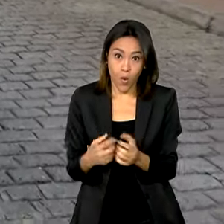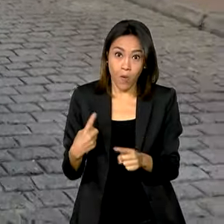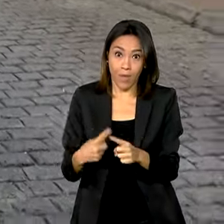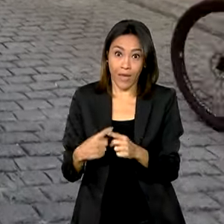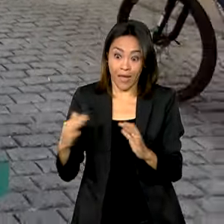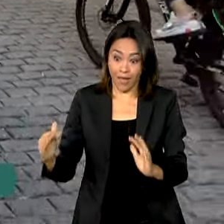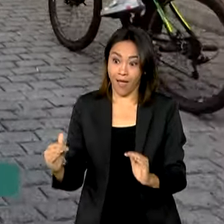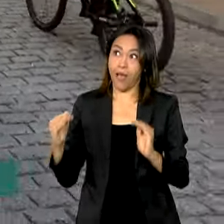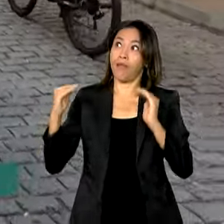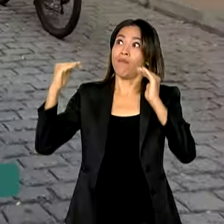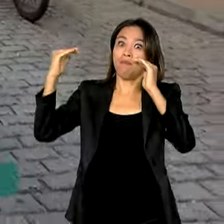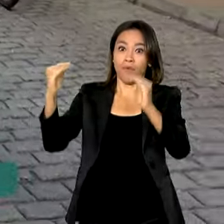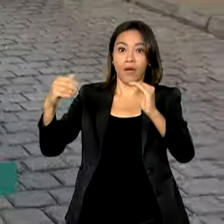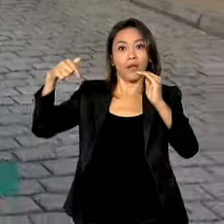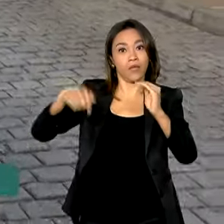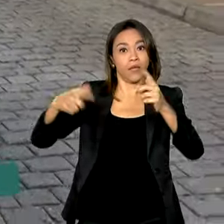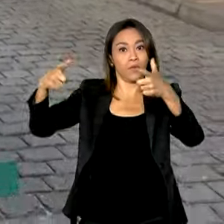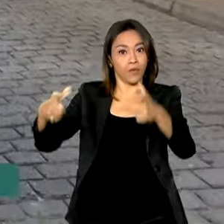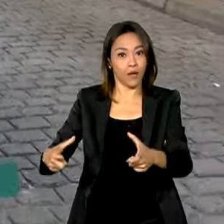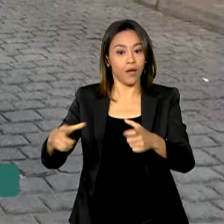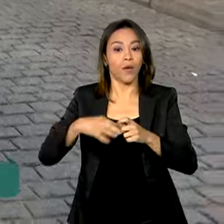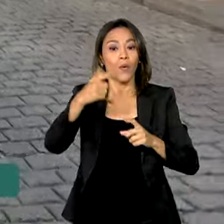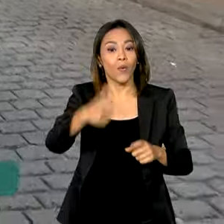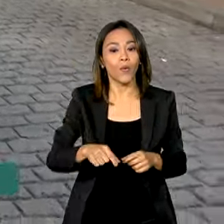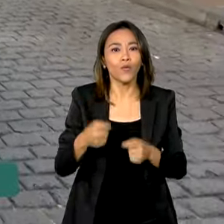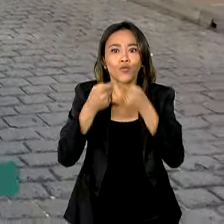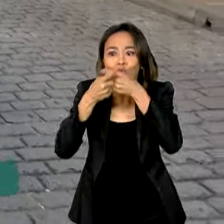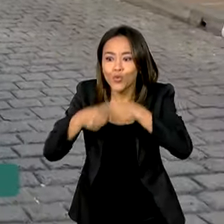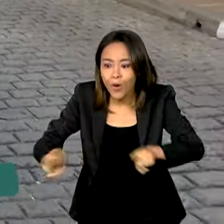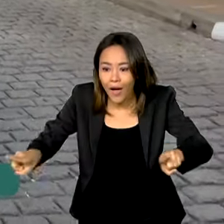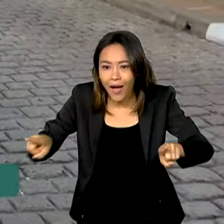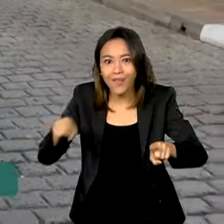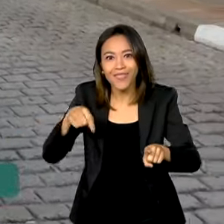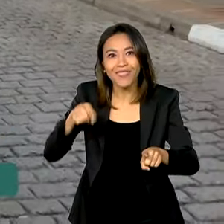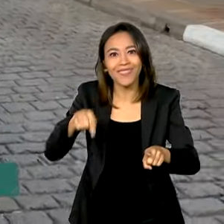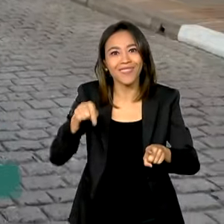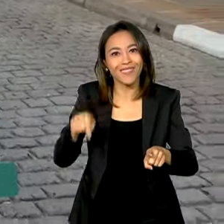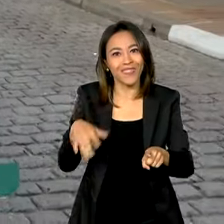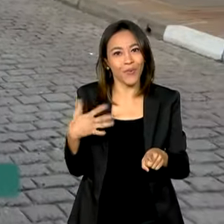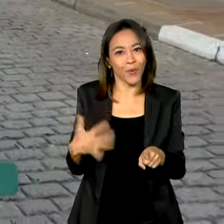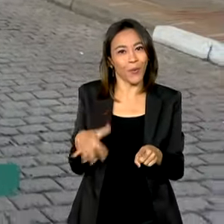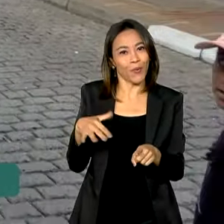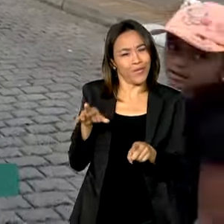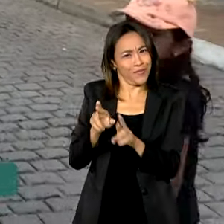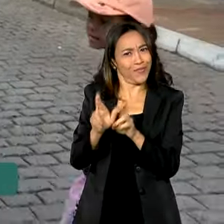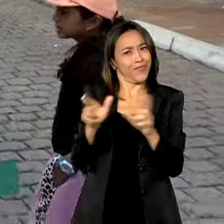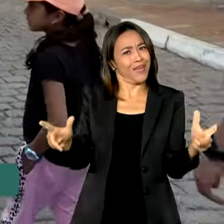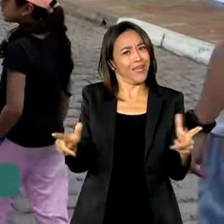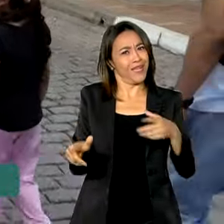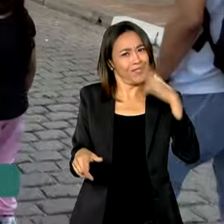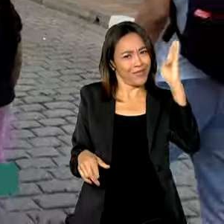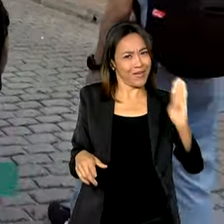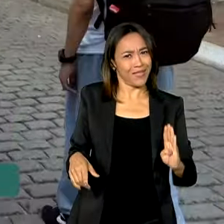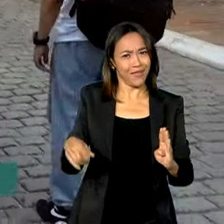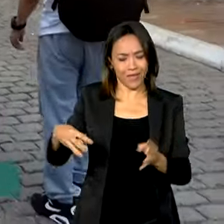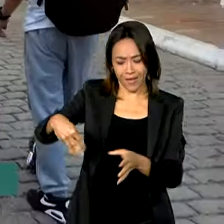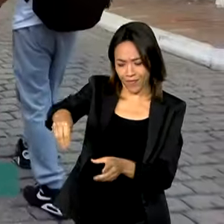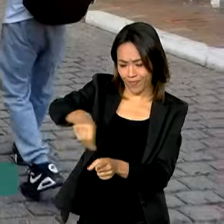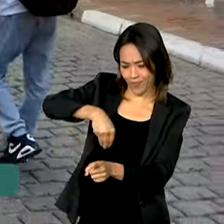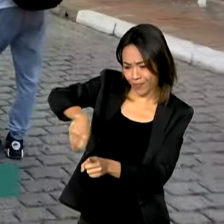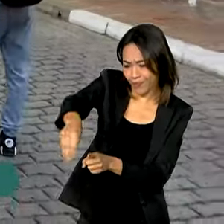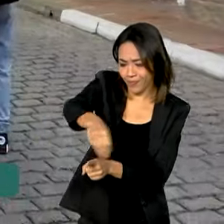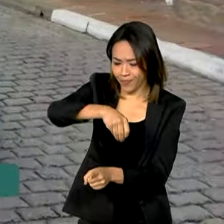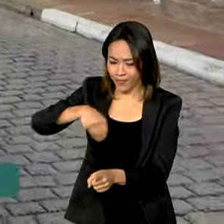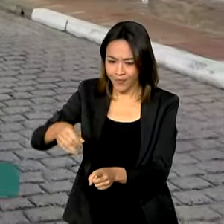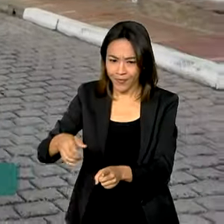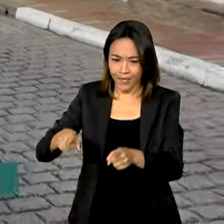altitude. Outra coisa curiosa é o churrasco. Chamado de assado, ele geralmente é marinado em temperos e feito